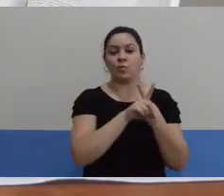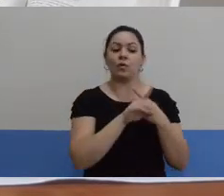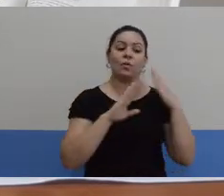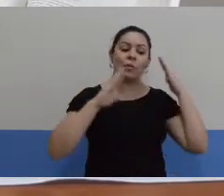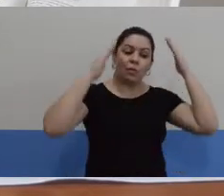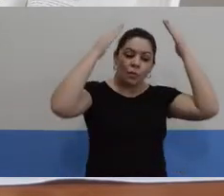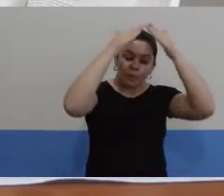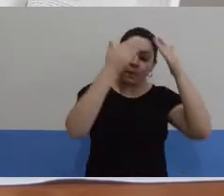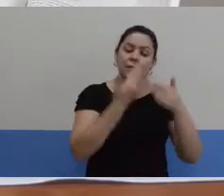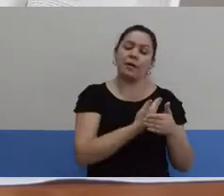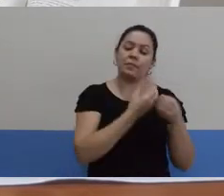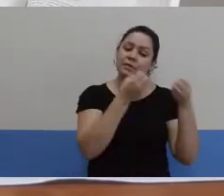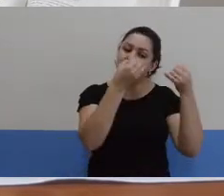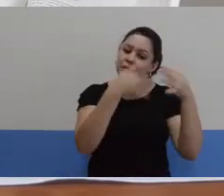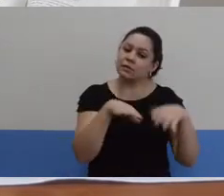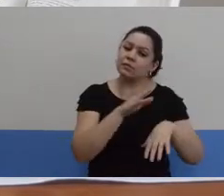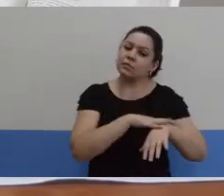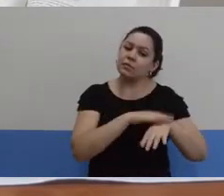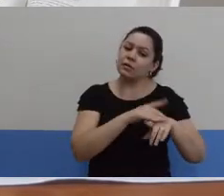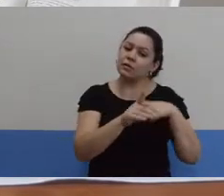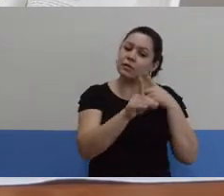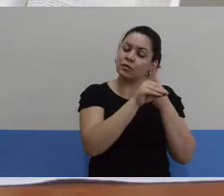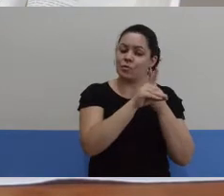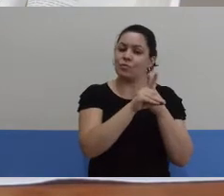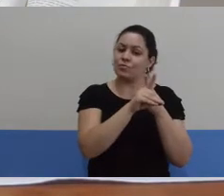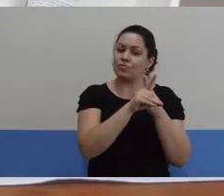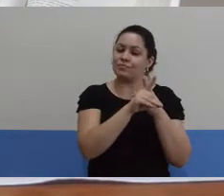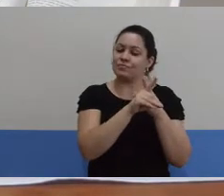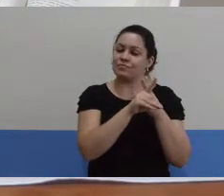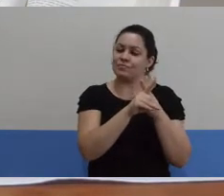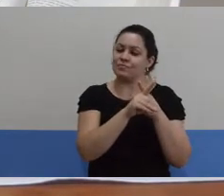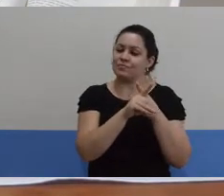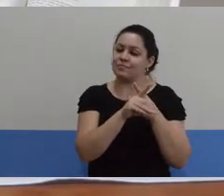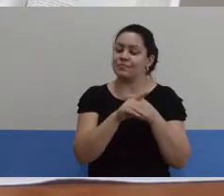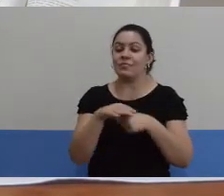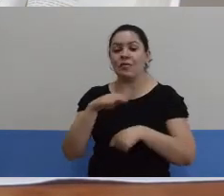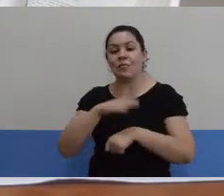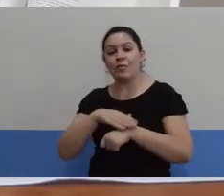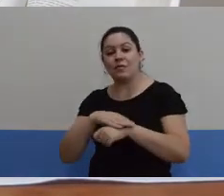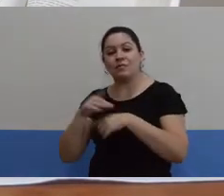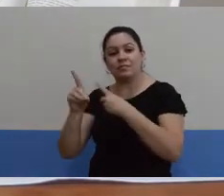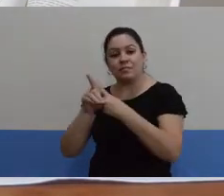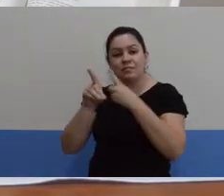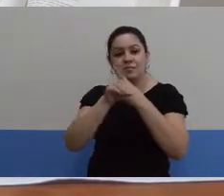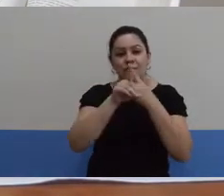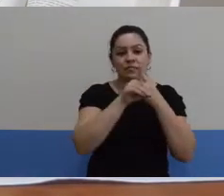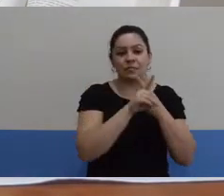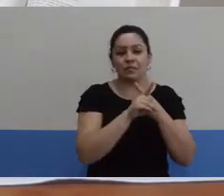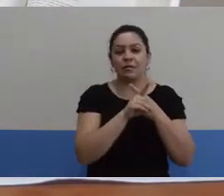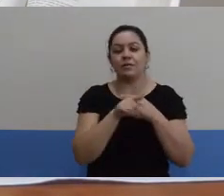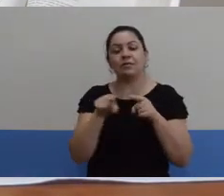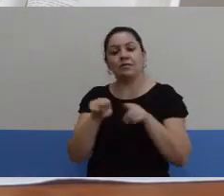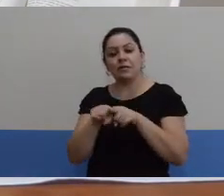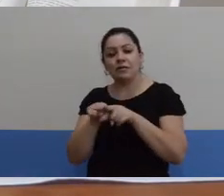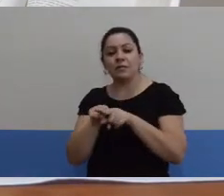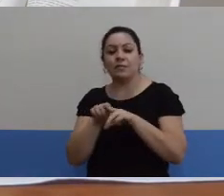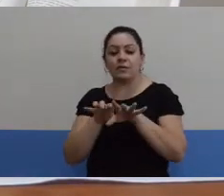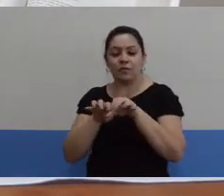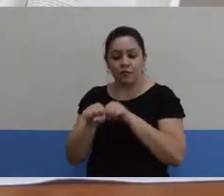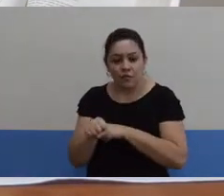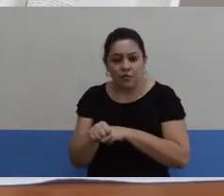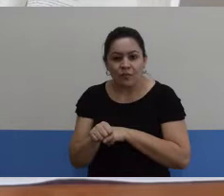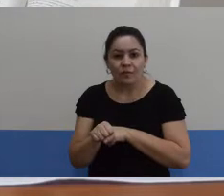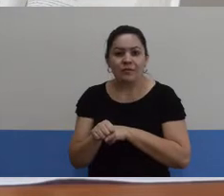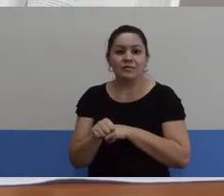né? Quantos momentos já nos encontramos fora dos momentos de celebrações? Momentos formativos